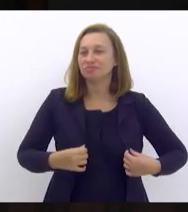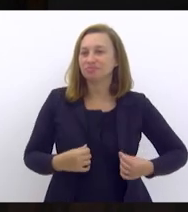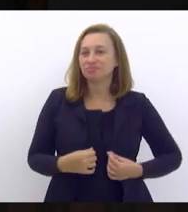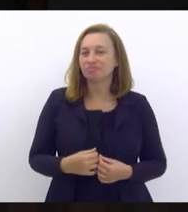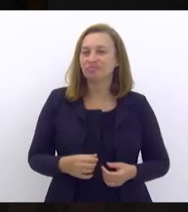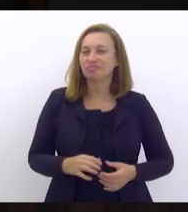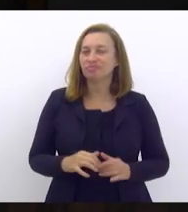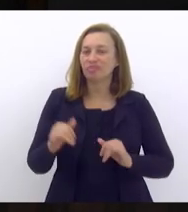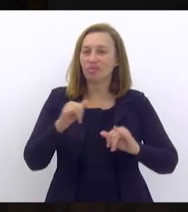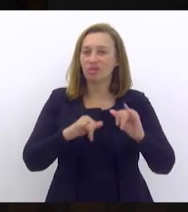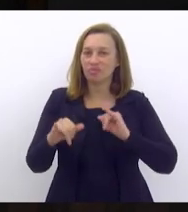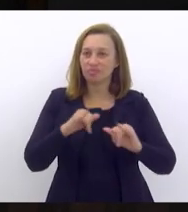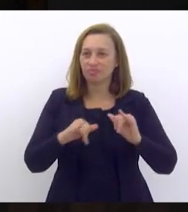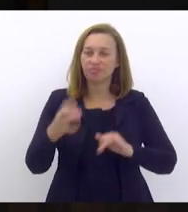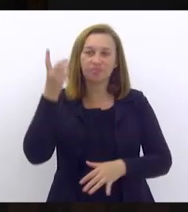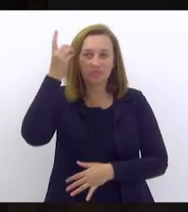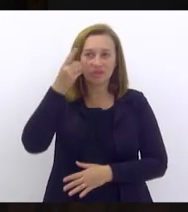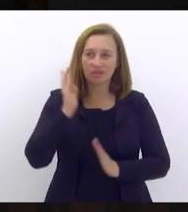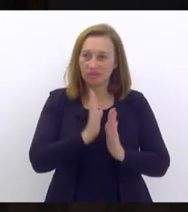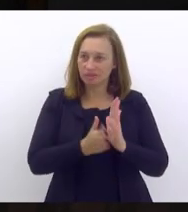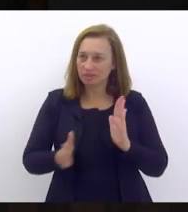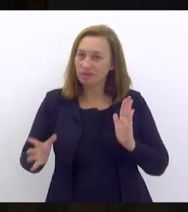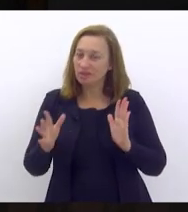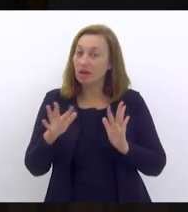Informando aos senhores deputados que, pela ordem,